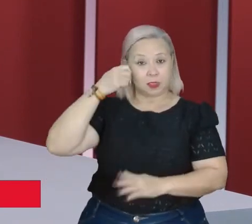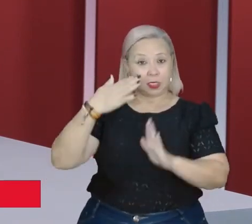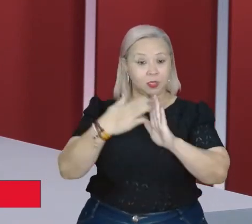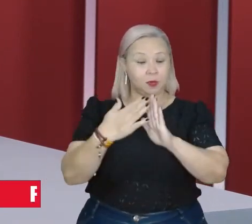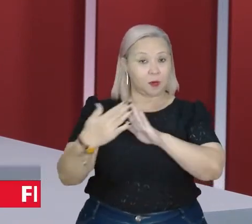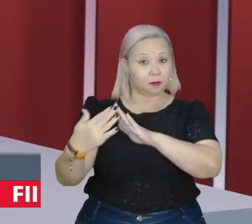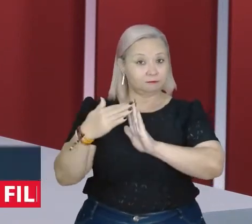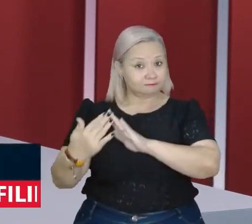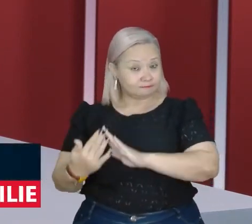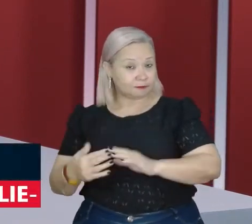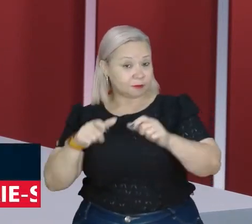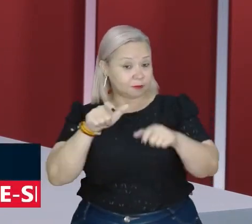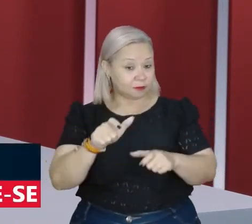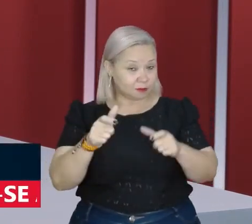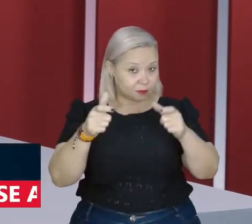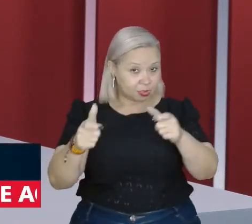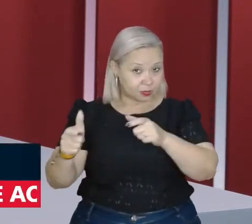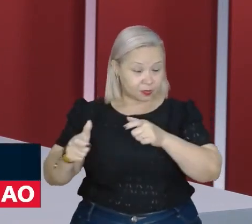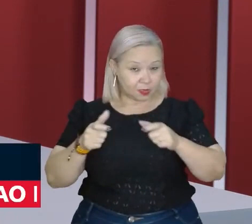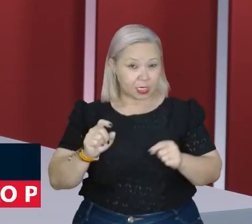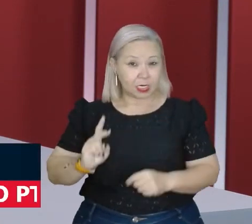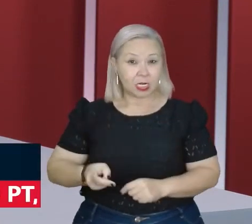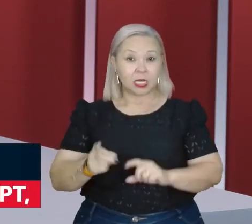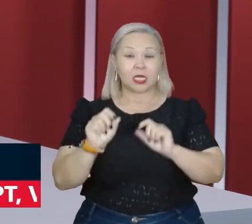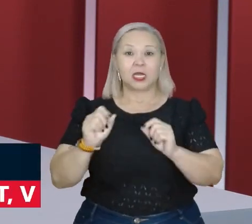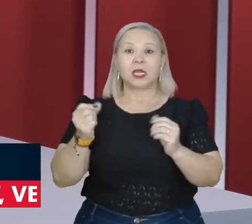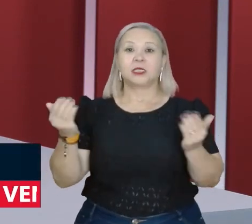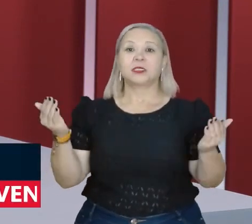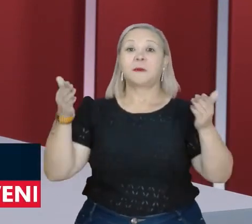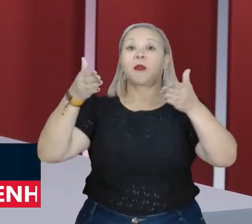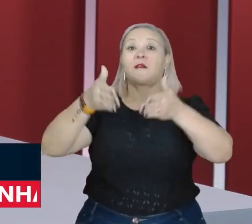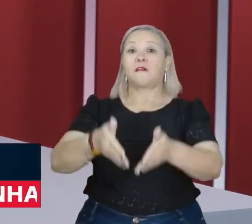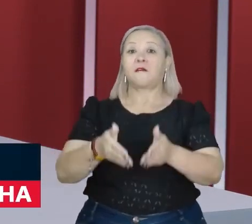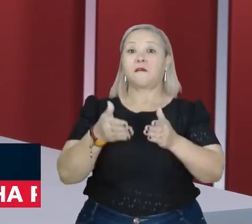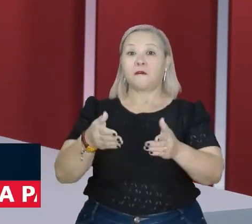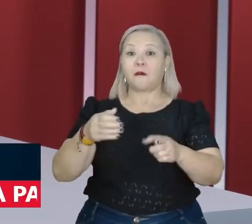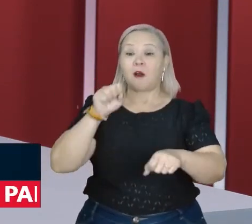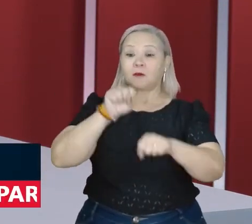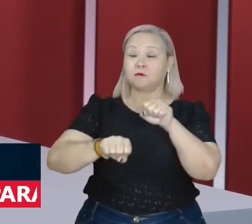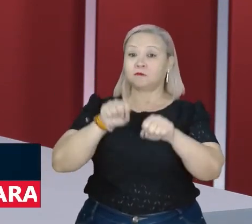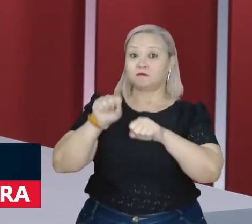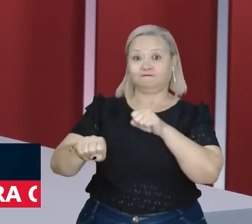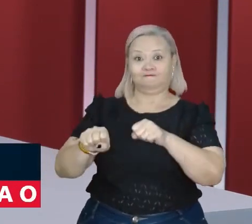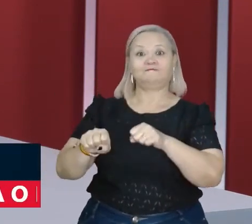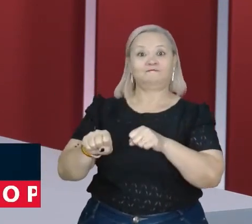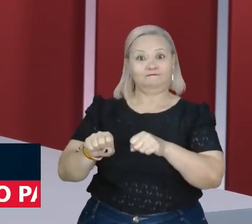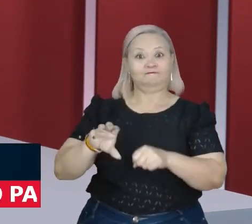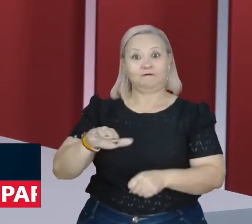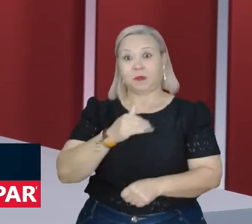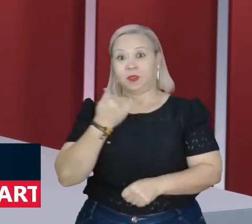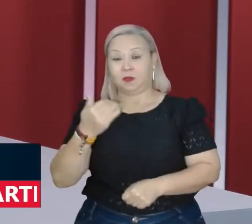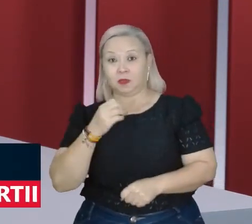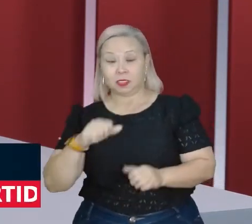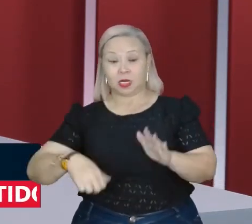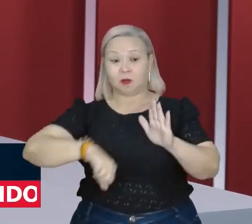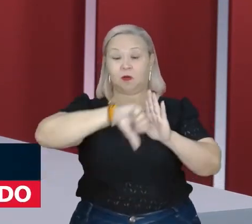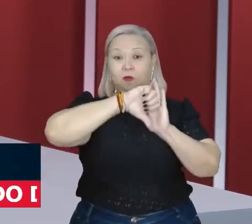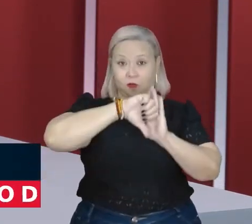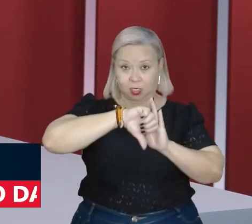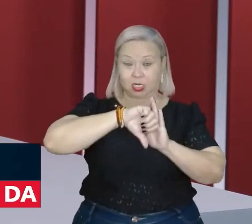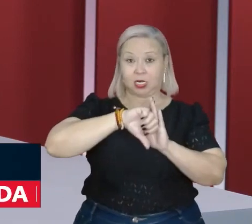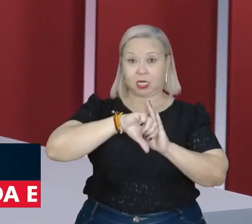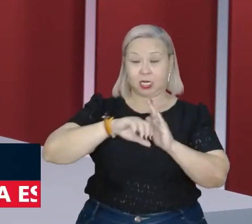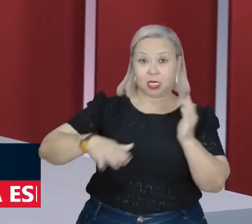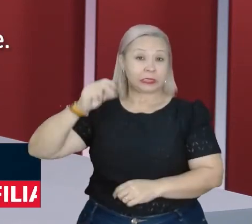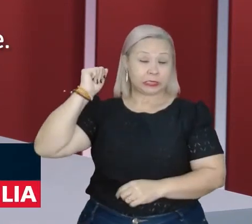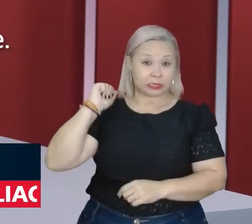nesses territórios, ela está sendo constantemente alvo, né, do assassinato, seja pela mão do crime organizado, seja pela